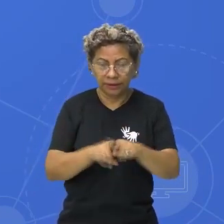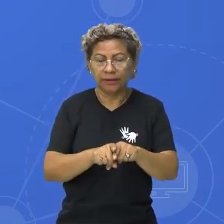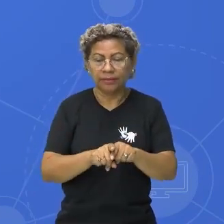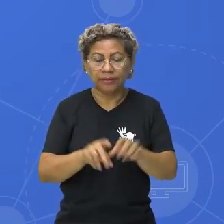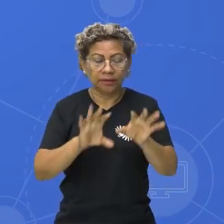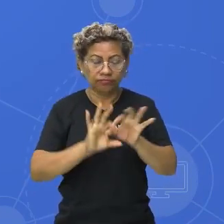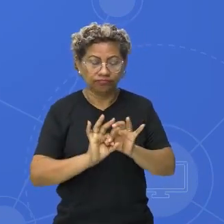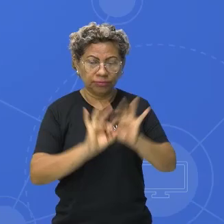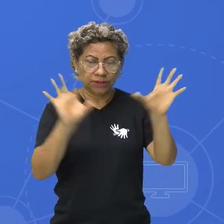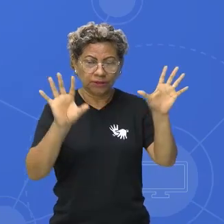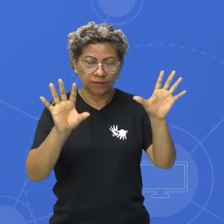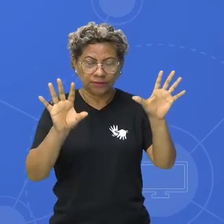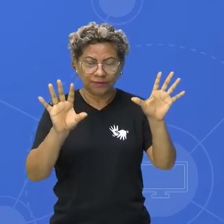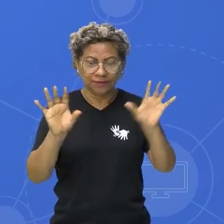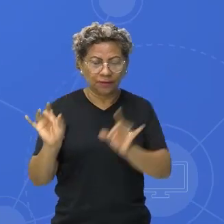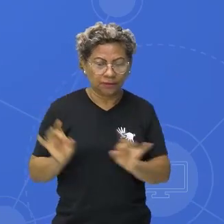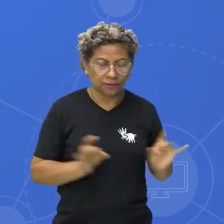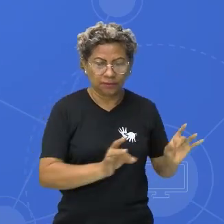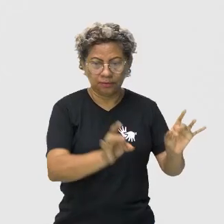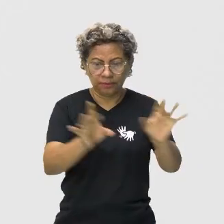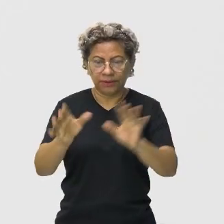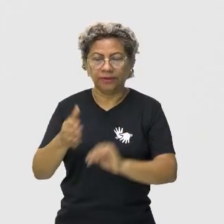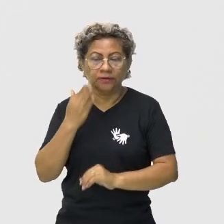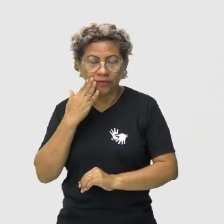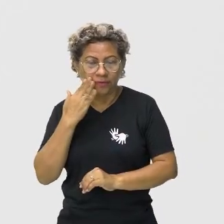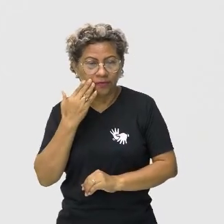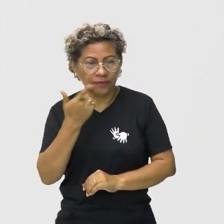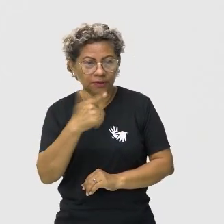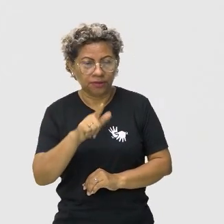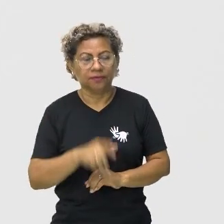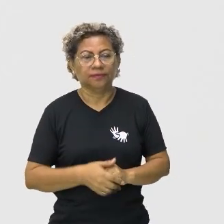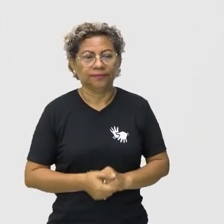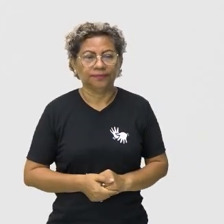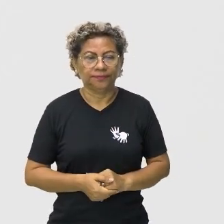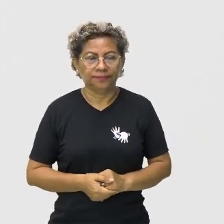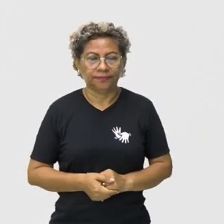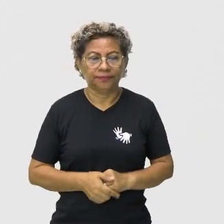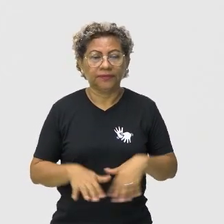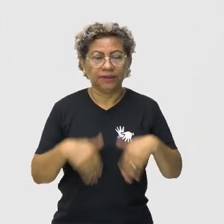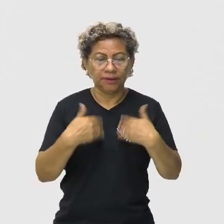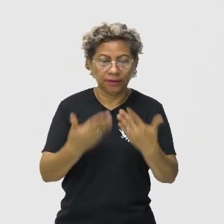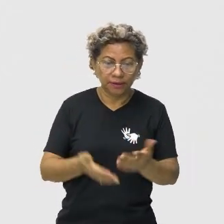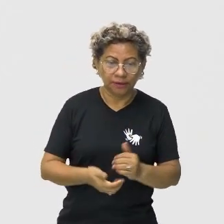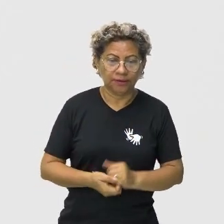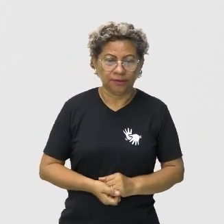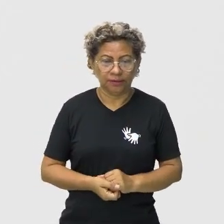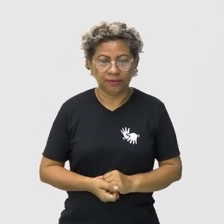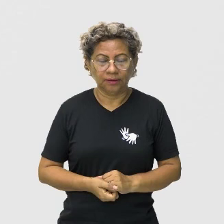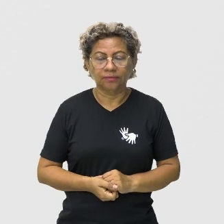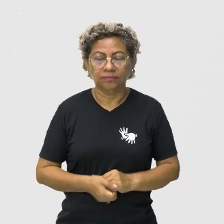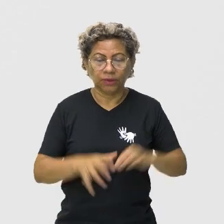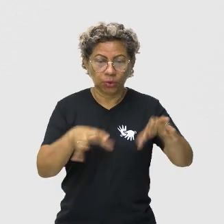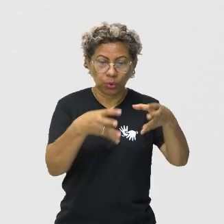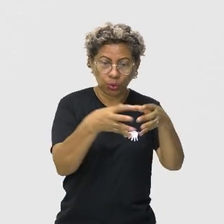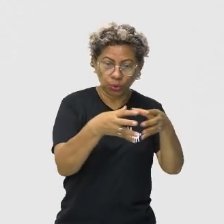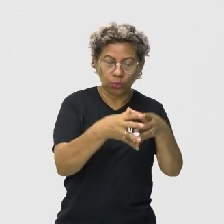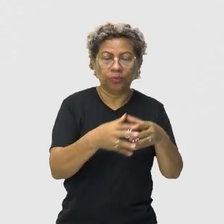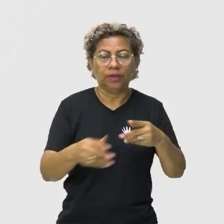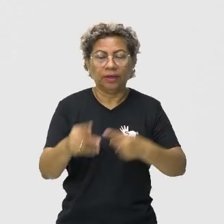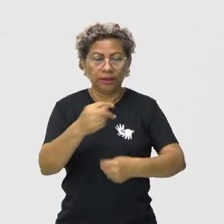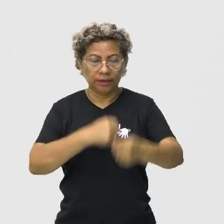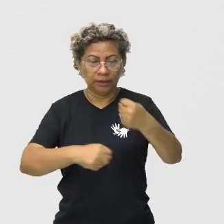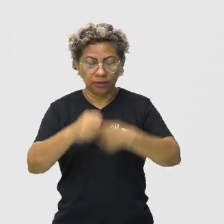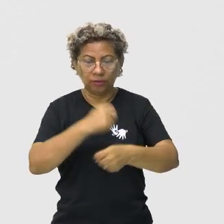só, vamos verificar o comentário aí dessa questão. Então, os blocos econômicos, eles vão ser essas